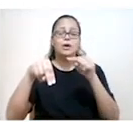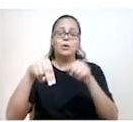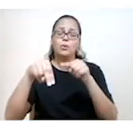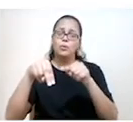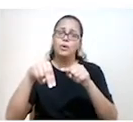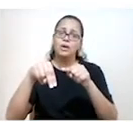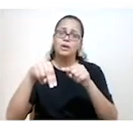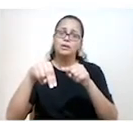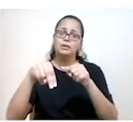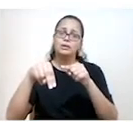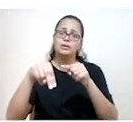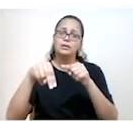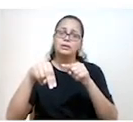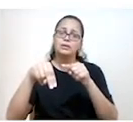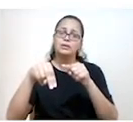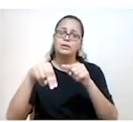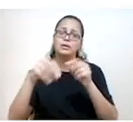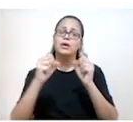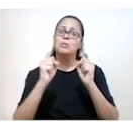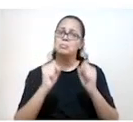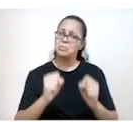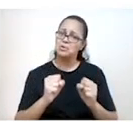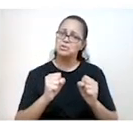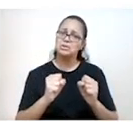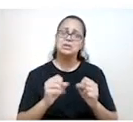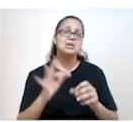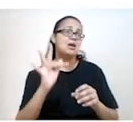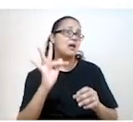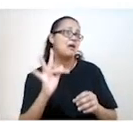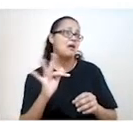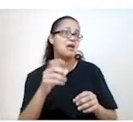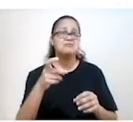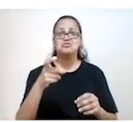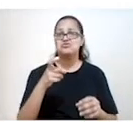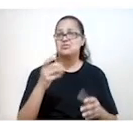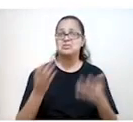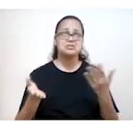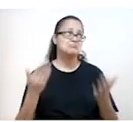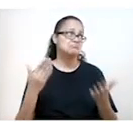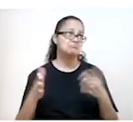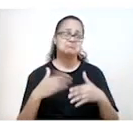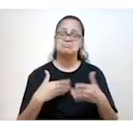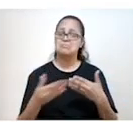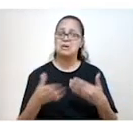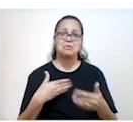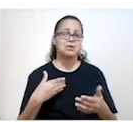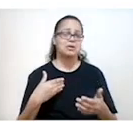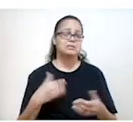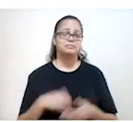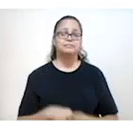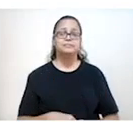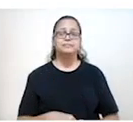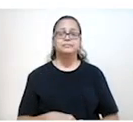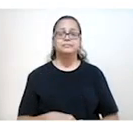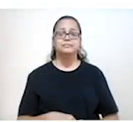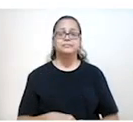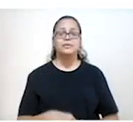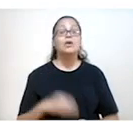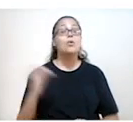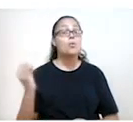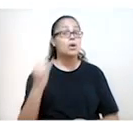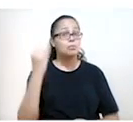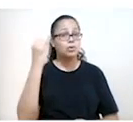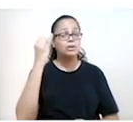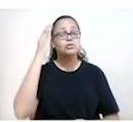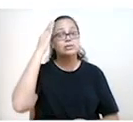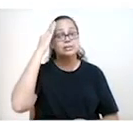a gente poderia colocar também 2f, 2x. Aqui a letra que a gente escolhe é indiferente. É importante a